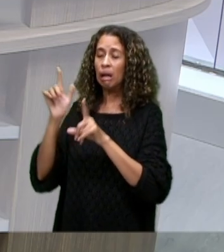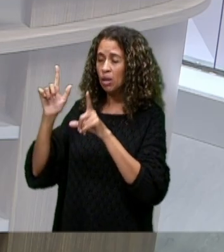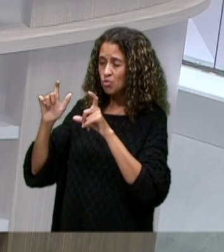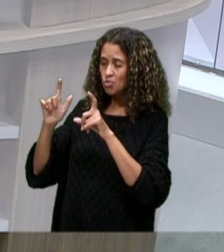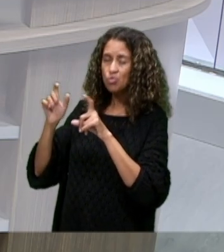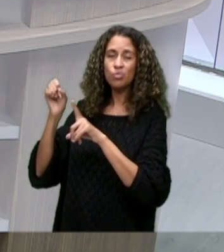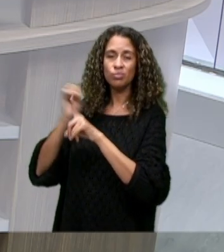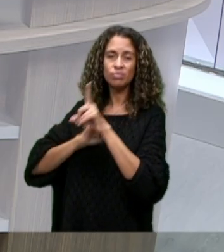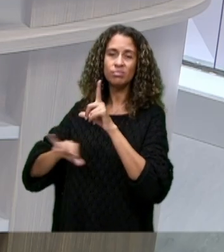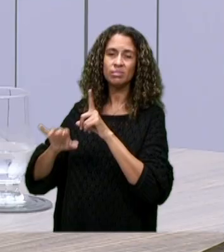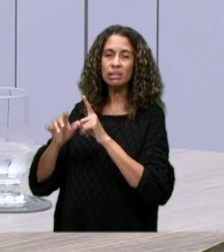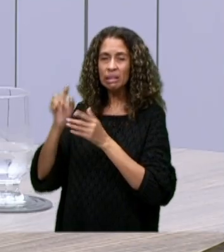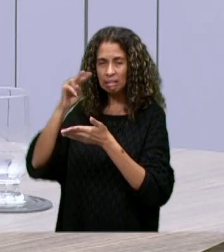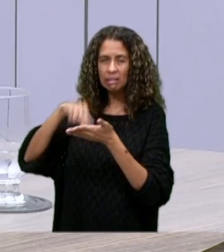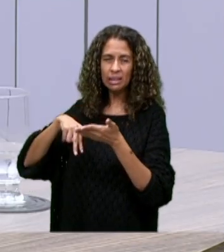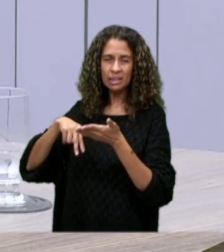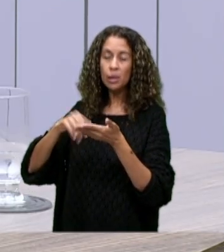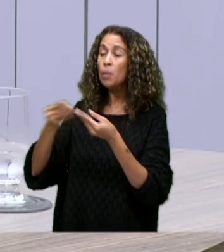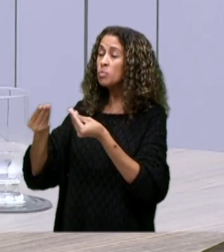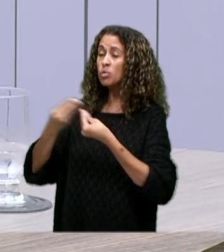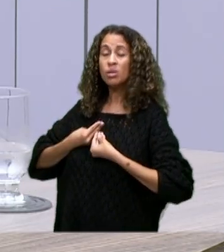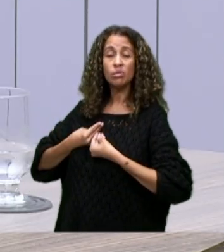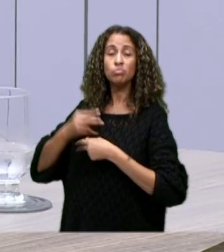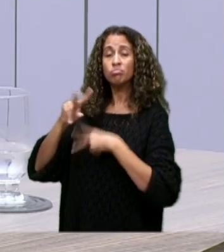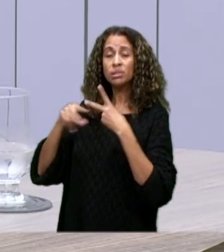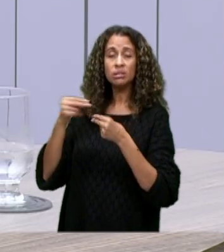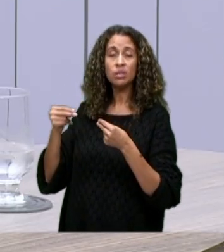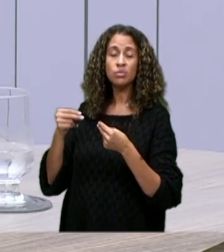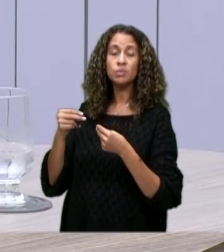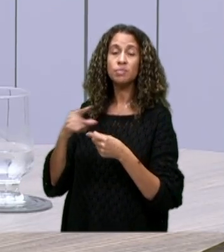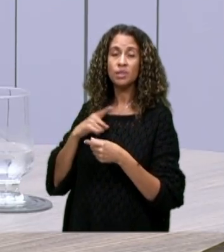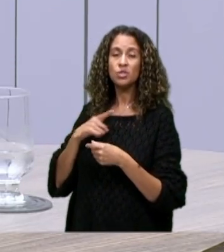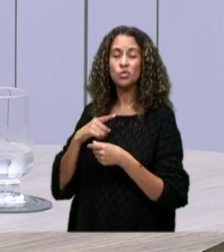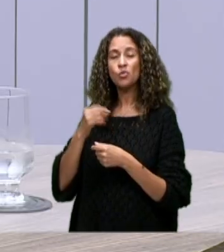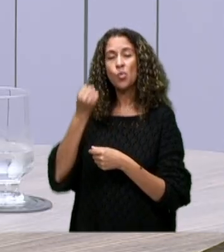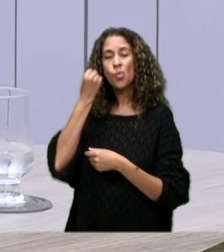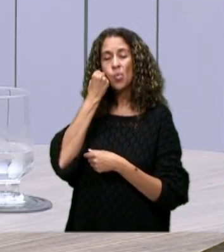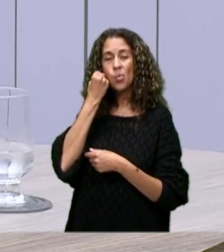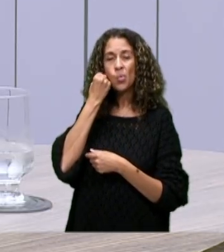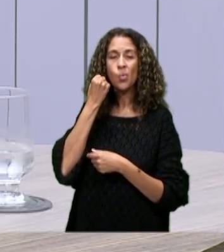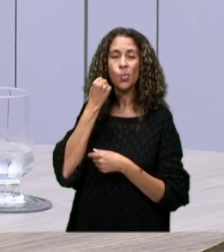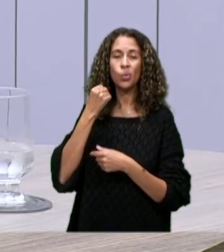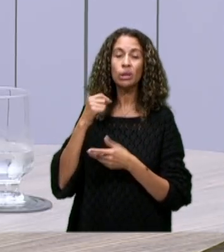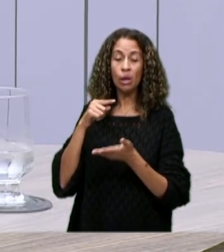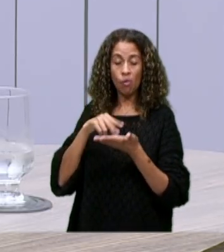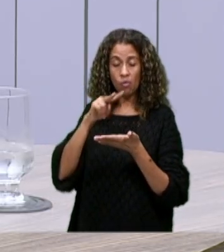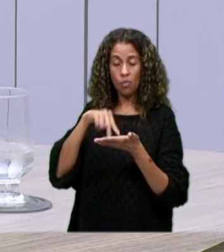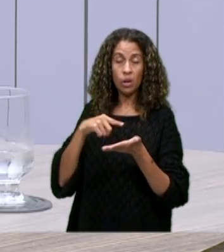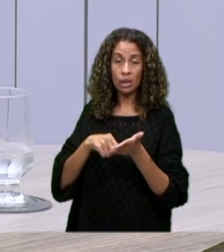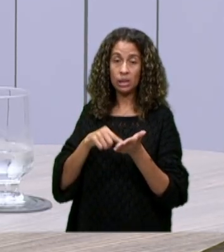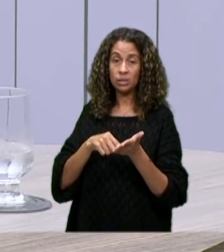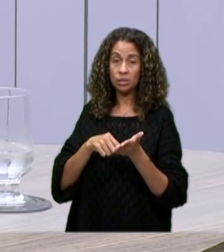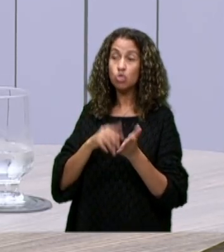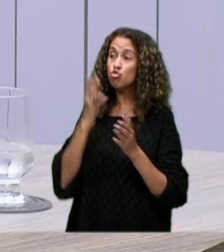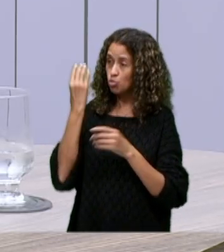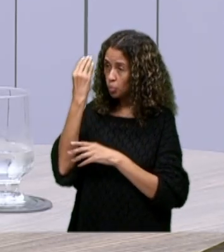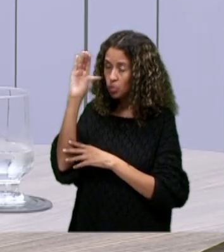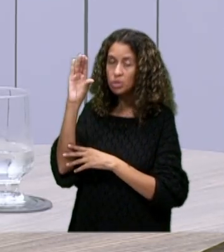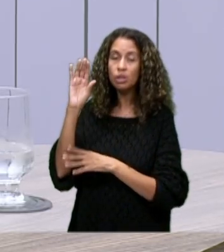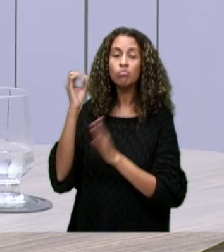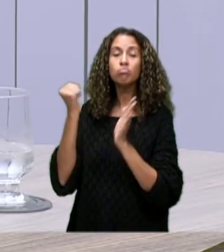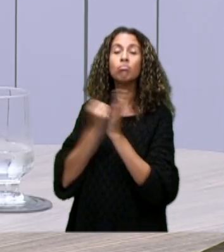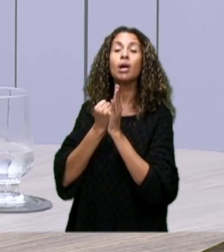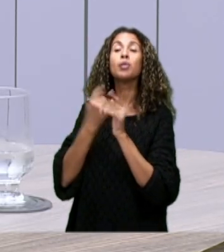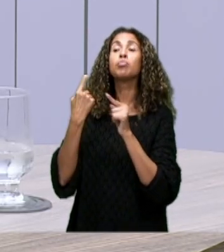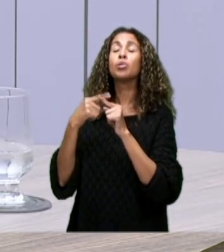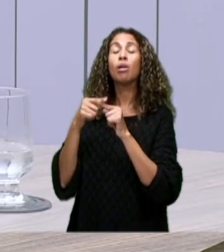livro que está lendo. Não está lendo, mas posta que ganhou. Eu recebi um livro do cara, eu postei a foto, vou ler esse livro, vou ler ainda, mas já postei.